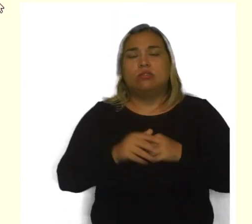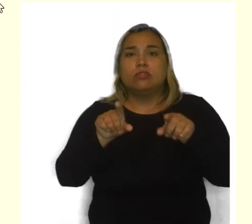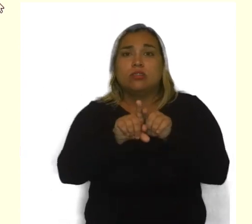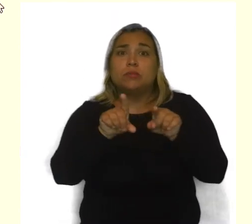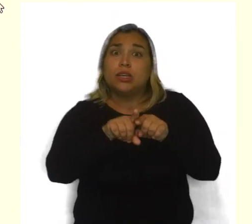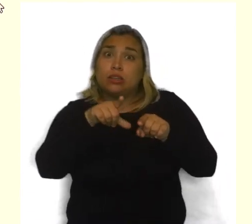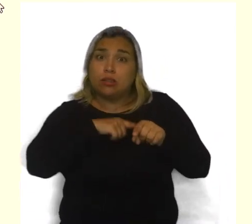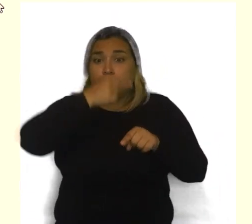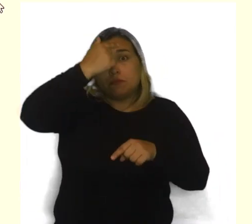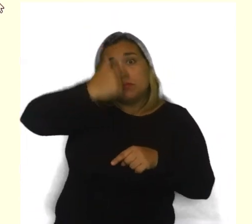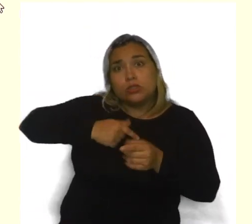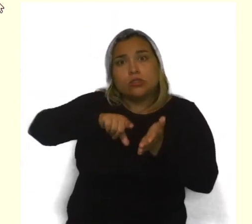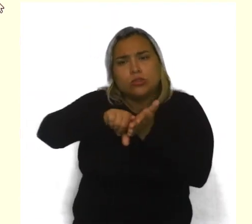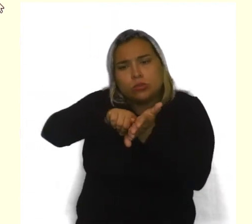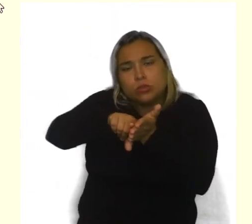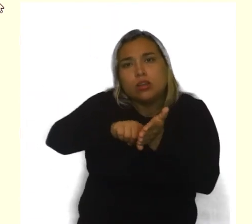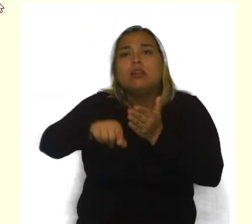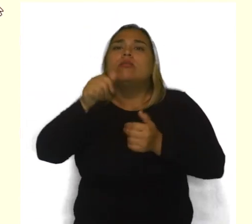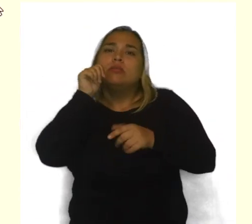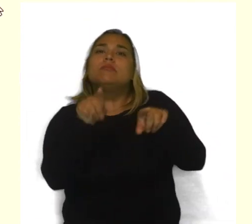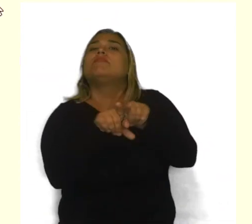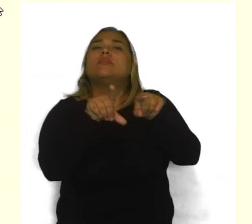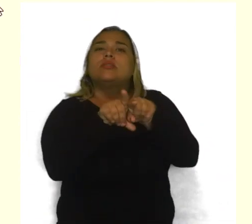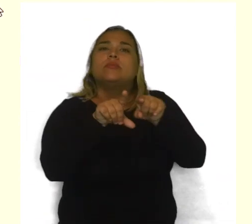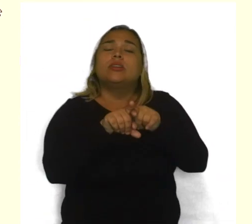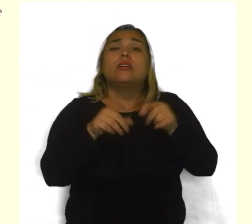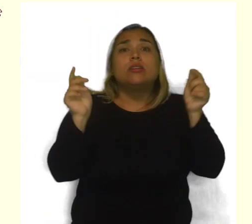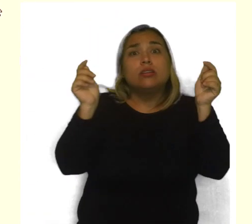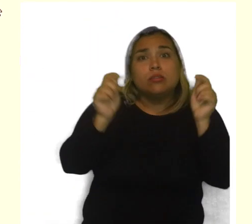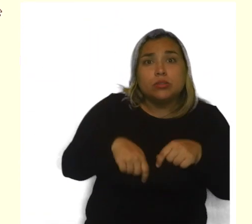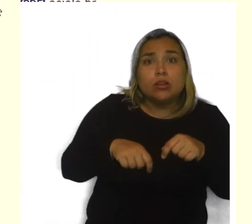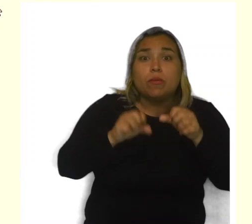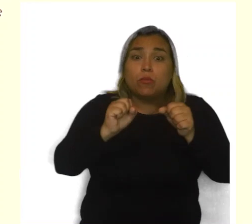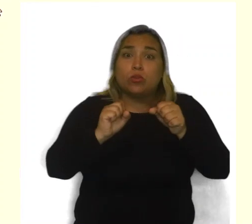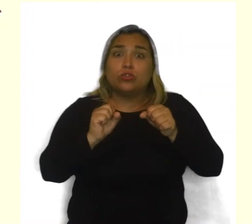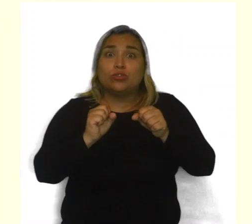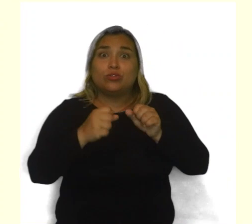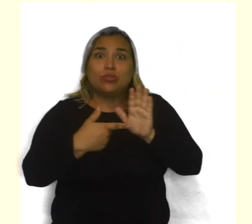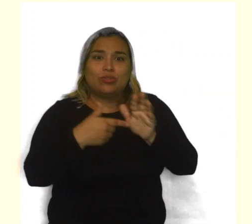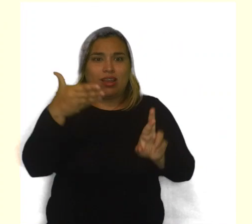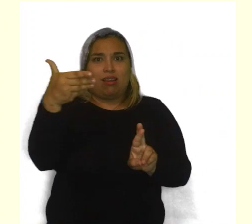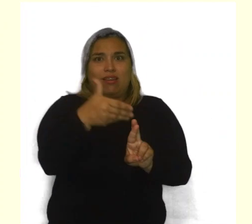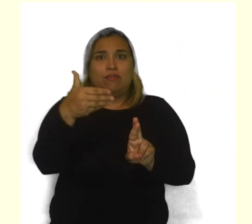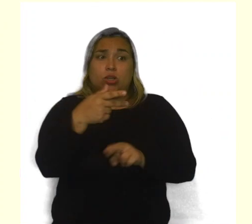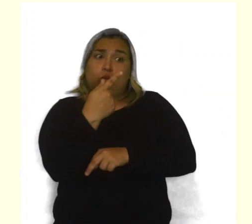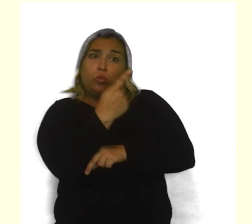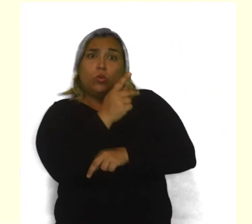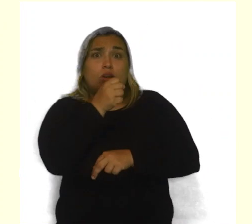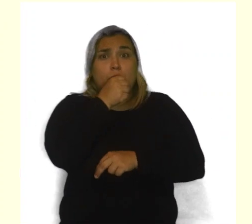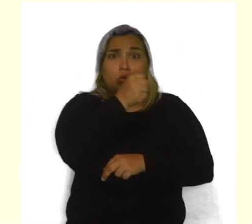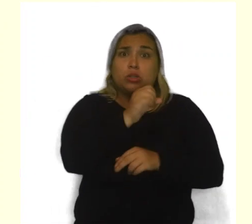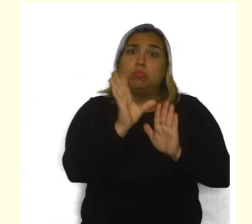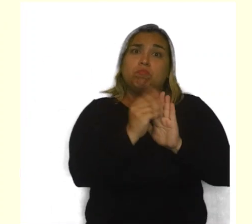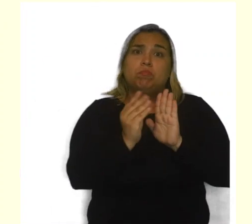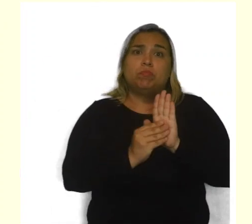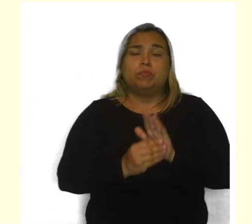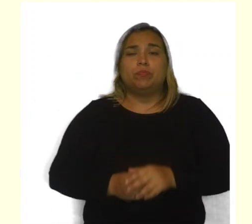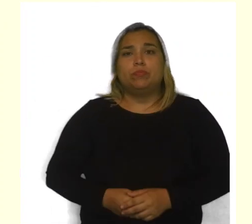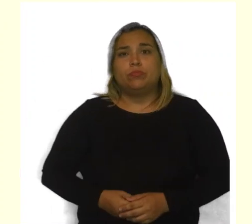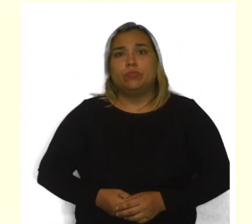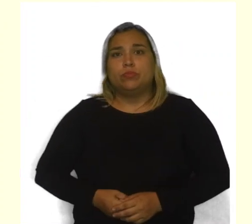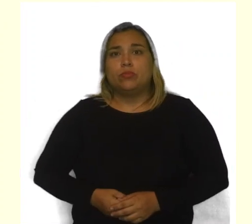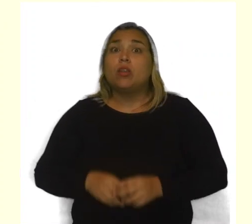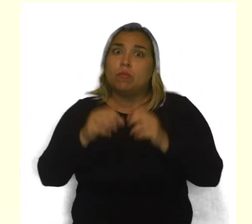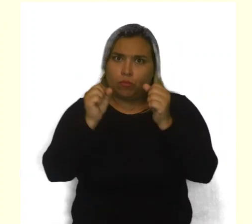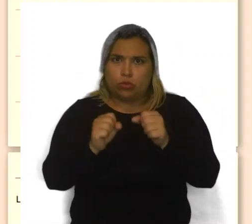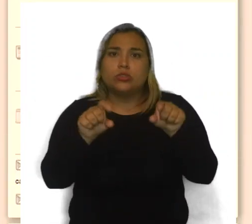possíveis pesquisadores e pesquisadoras que podem se transformar em fontes para as tuas reportagens e conteúdos.